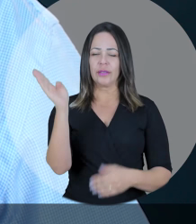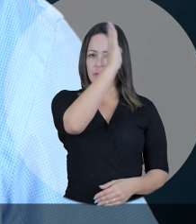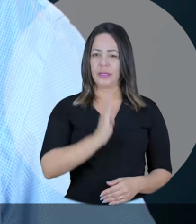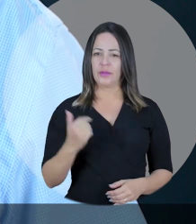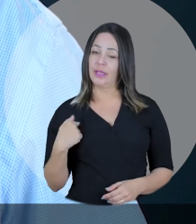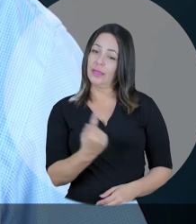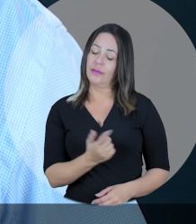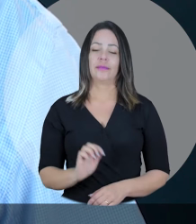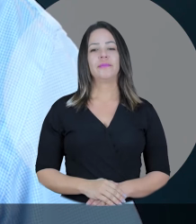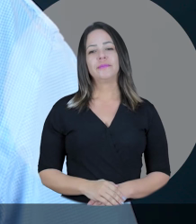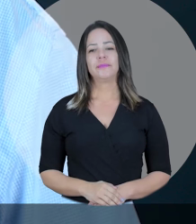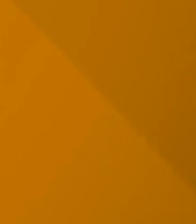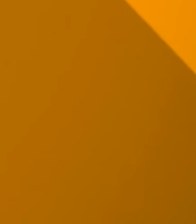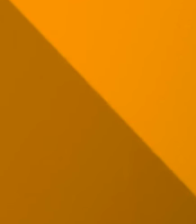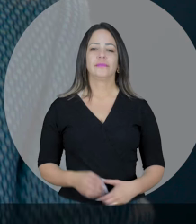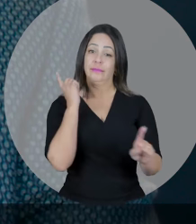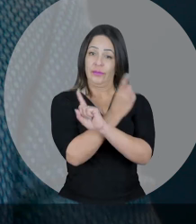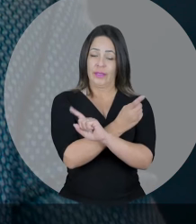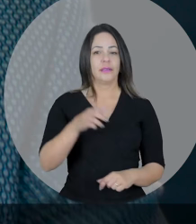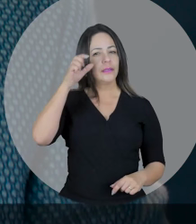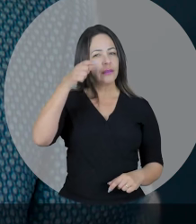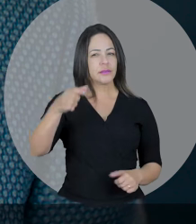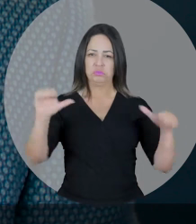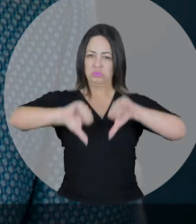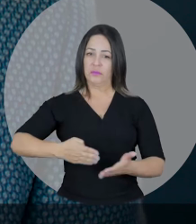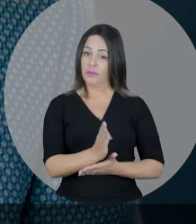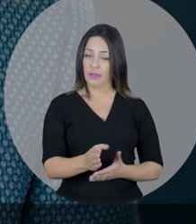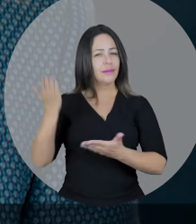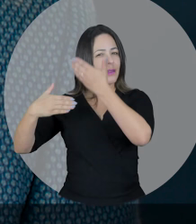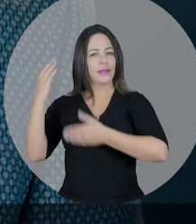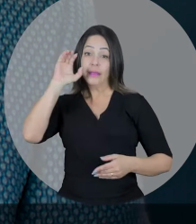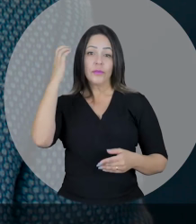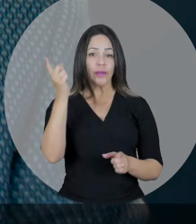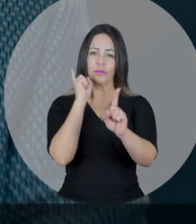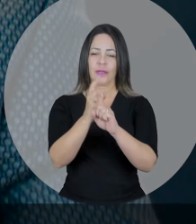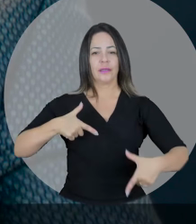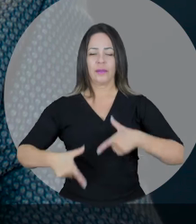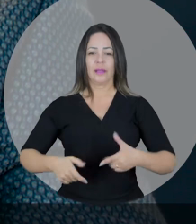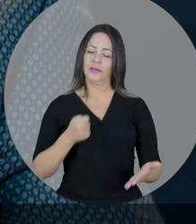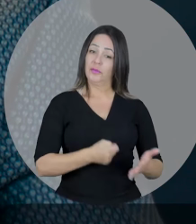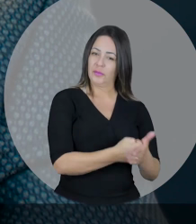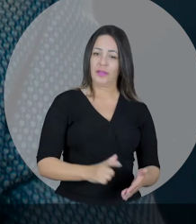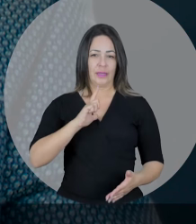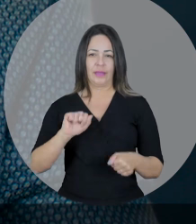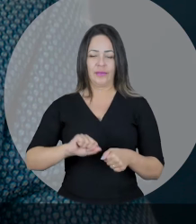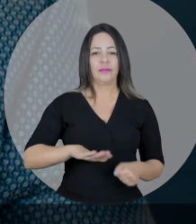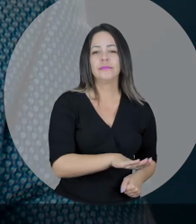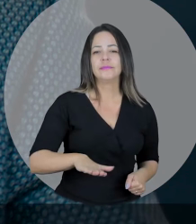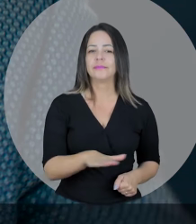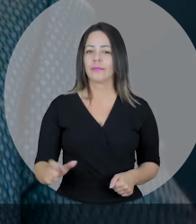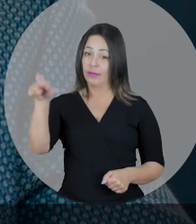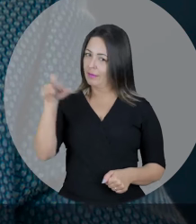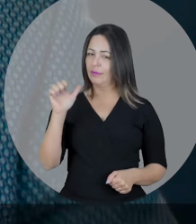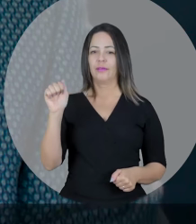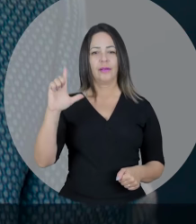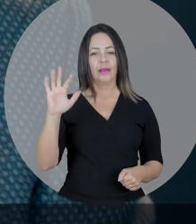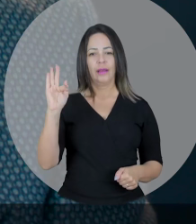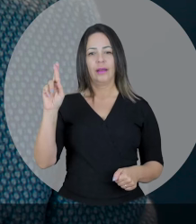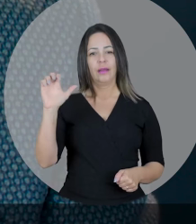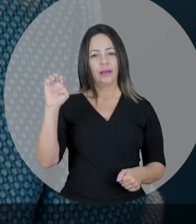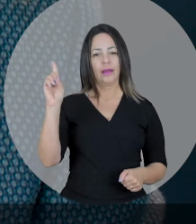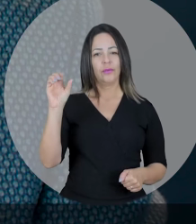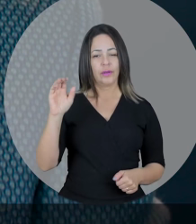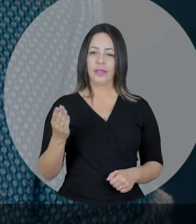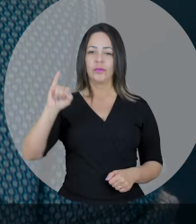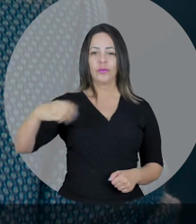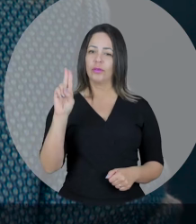na frente, o Brasil é nosso. Ao invés de ficar assistindo a crise passar, resolvi trabalhar, encontrar soluções. Aqui no PROS tem um